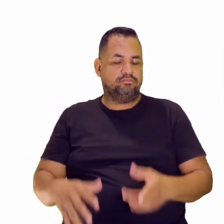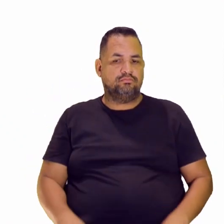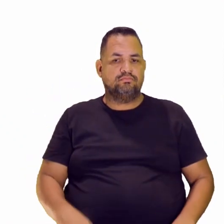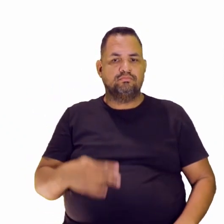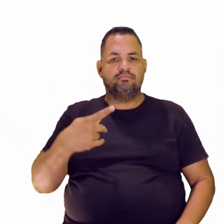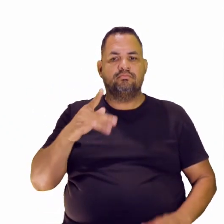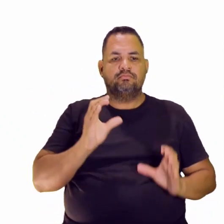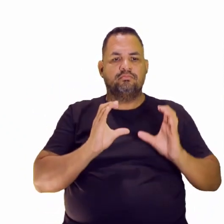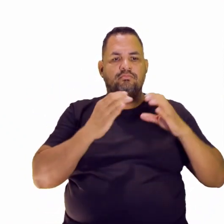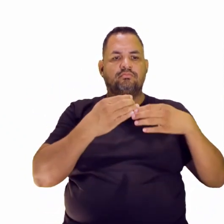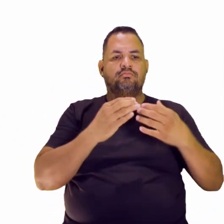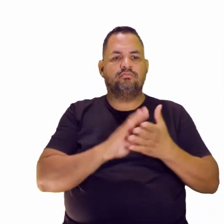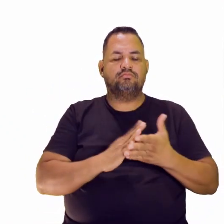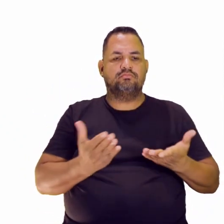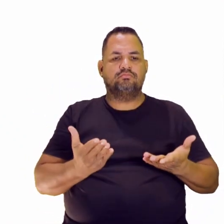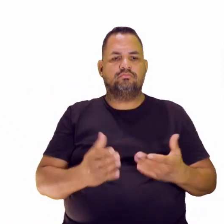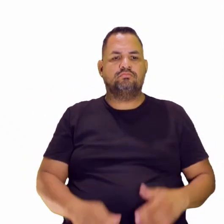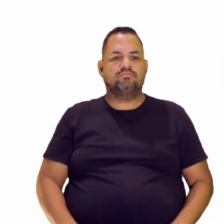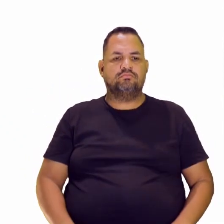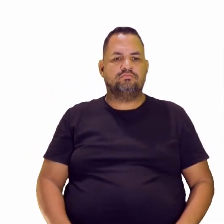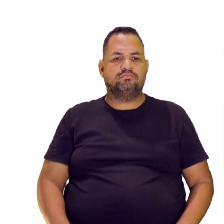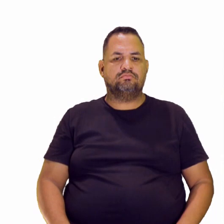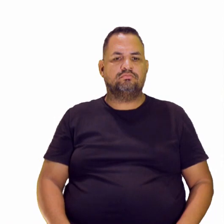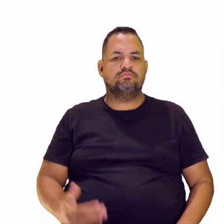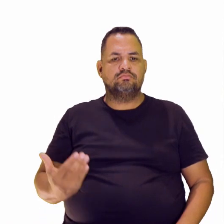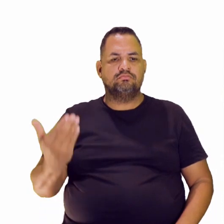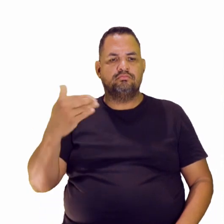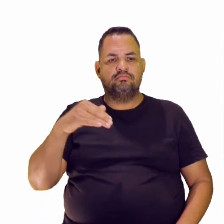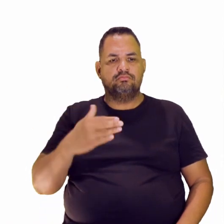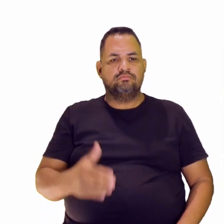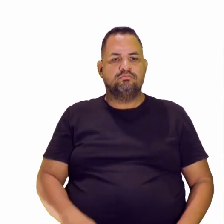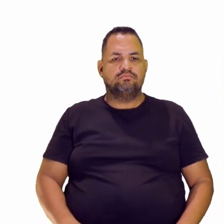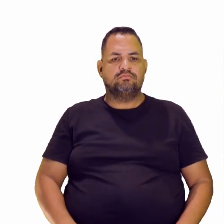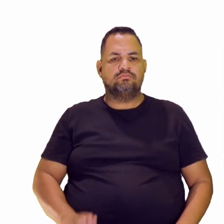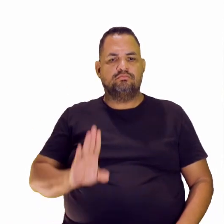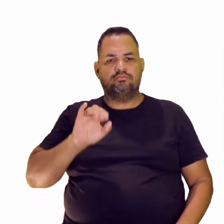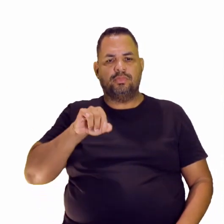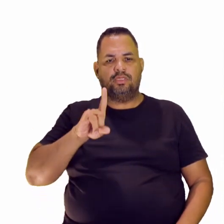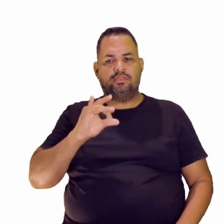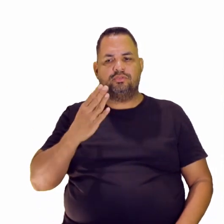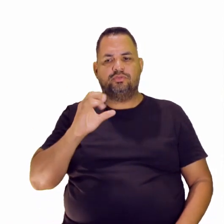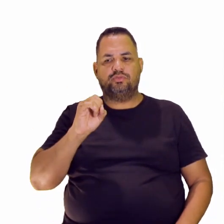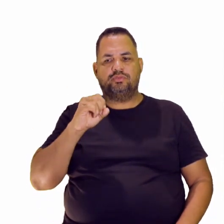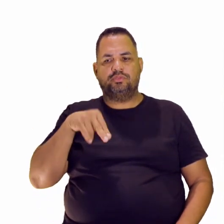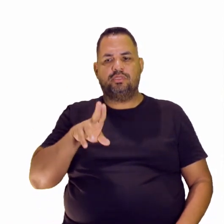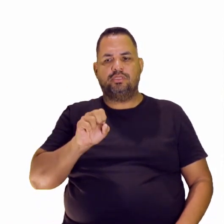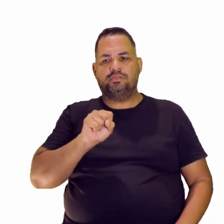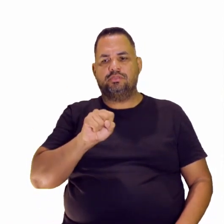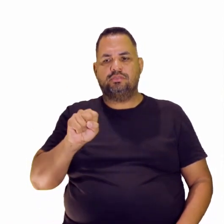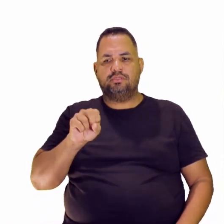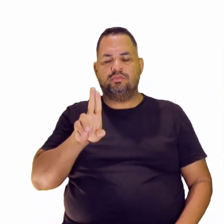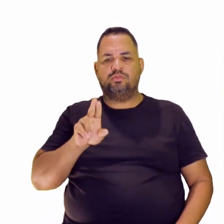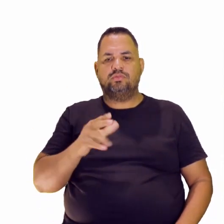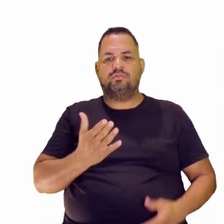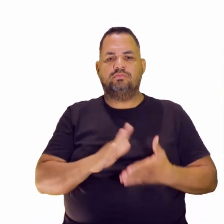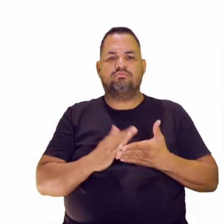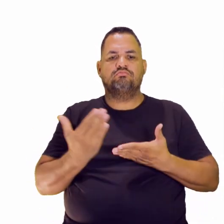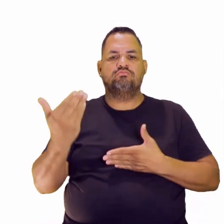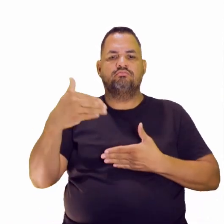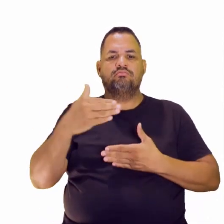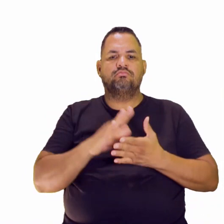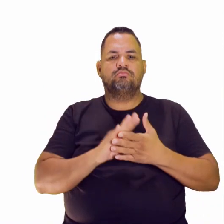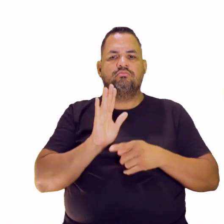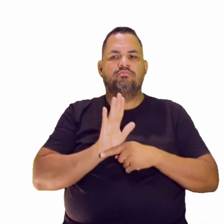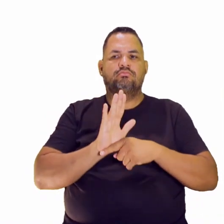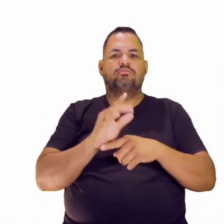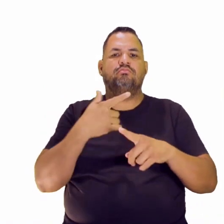para a caravana que eu trouxe, que foi o Maurício de Nassau, que trouxe, e a contribuição dele